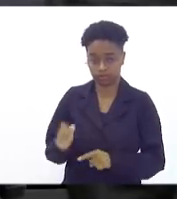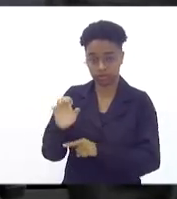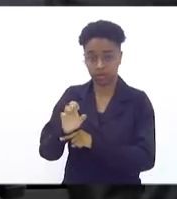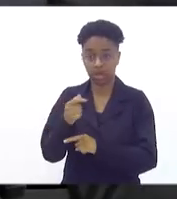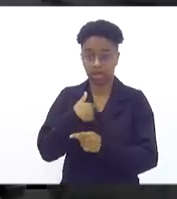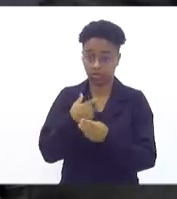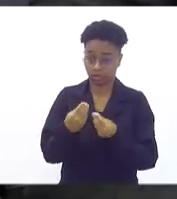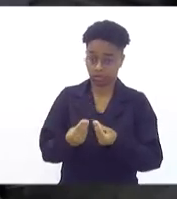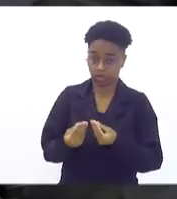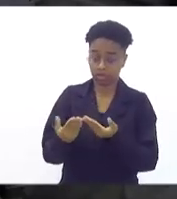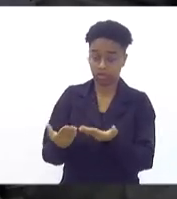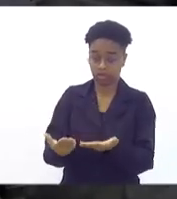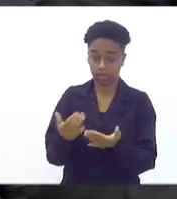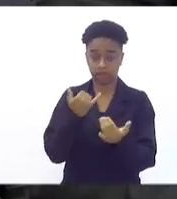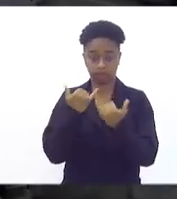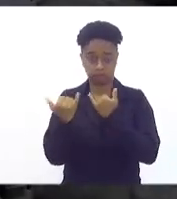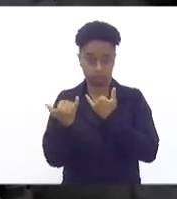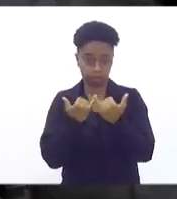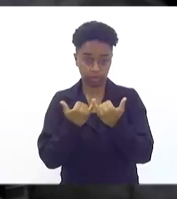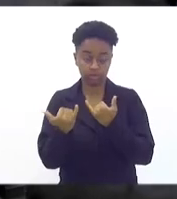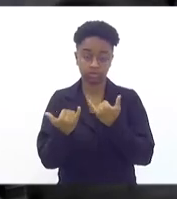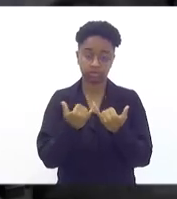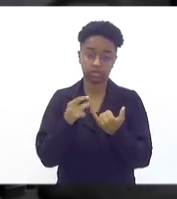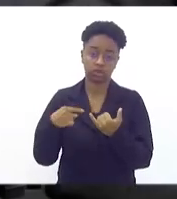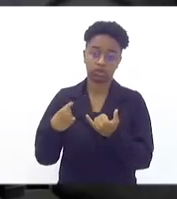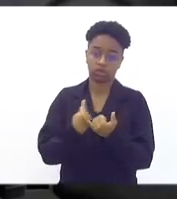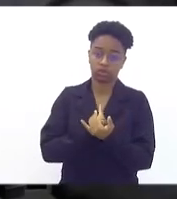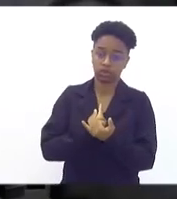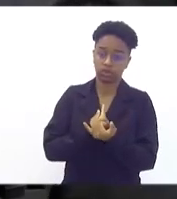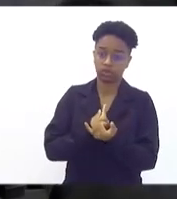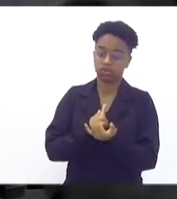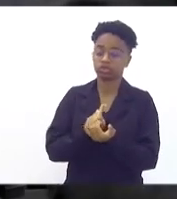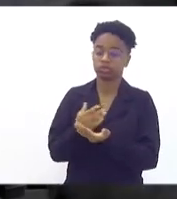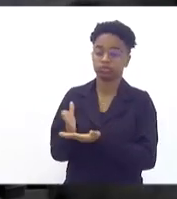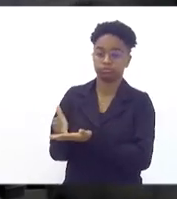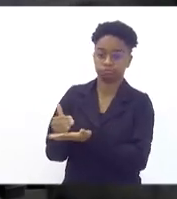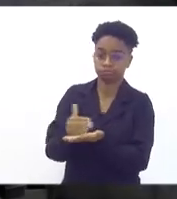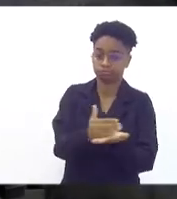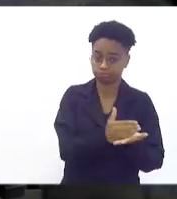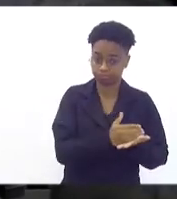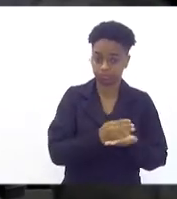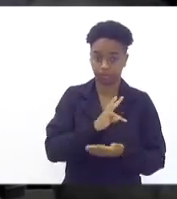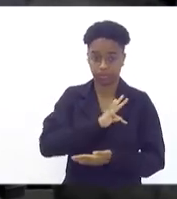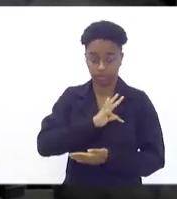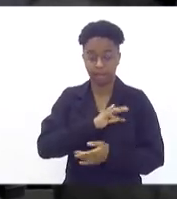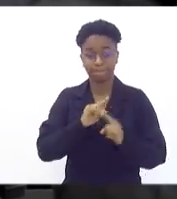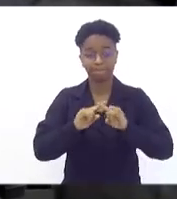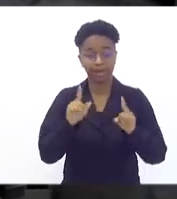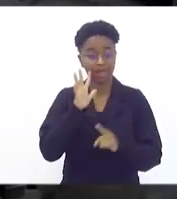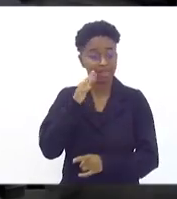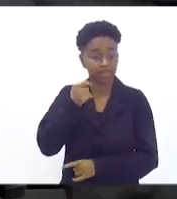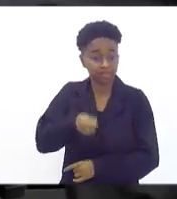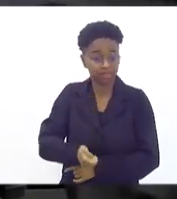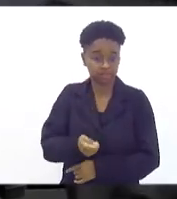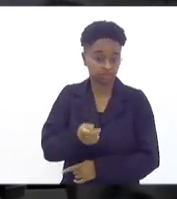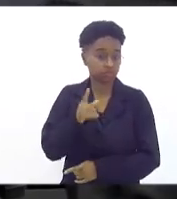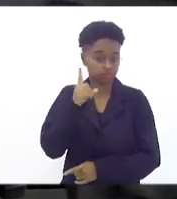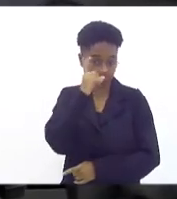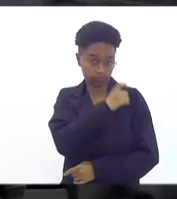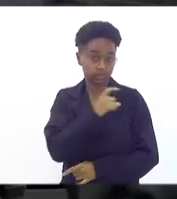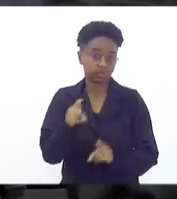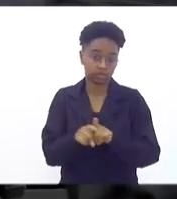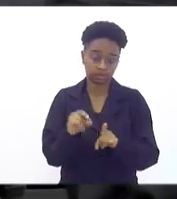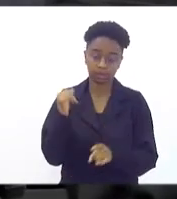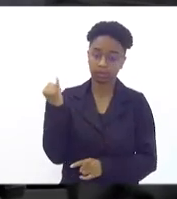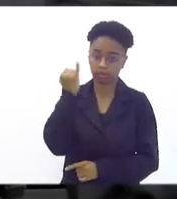fornecer das informações que estão tirando pelos técnicos as informações da genesa Isso é uma extremamente delicada importante